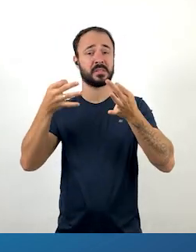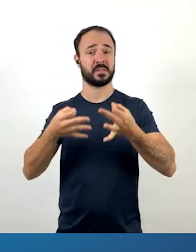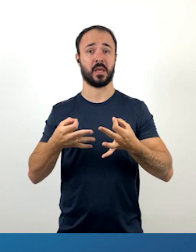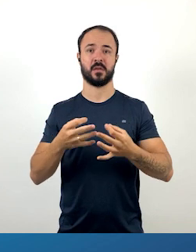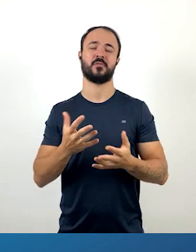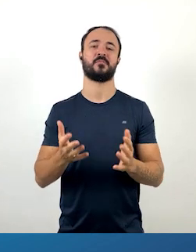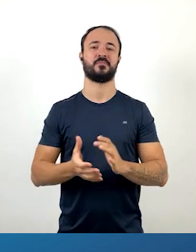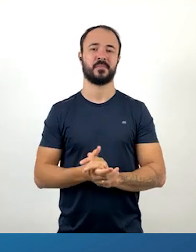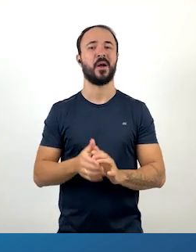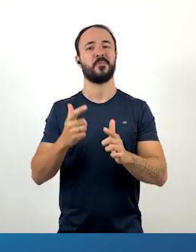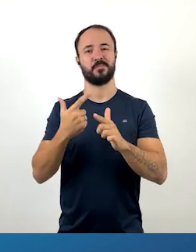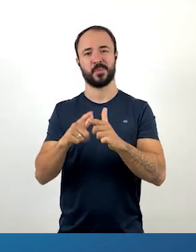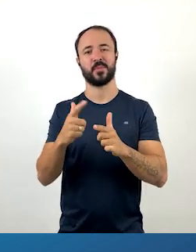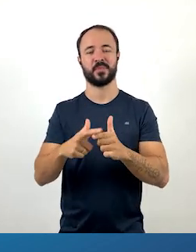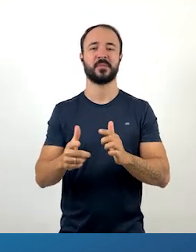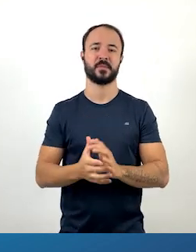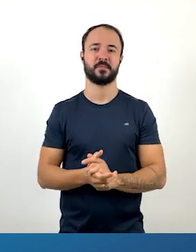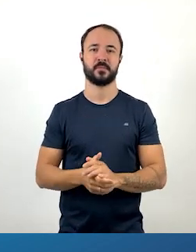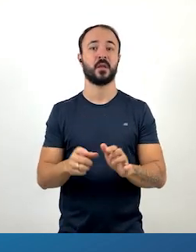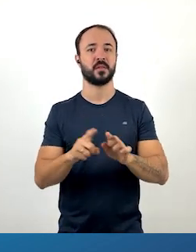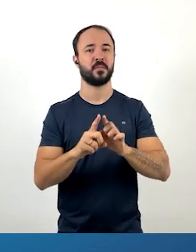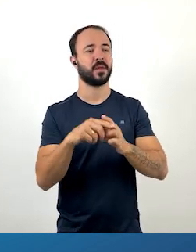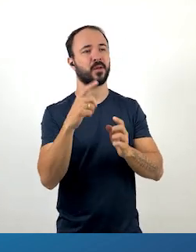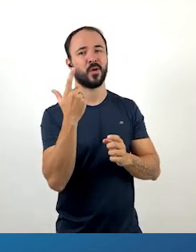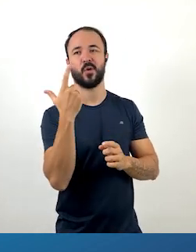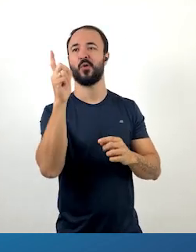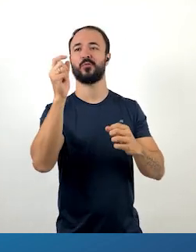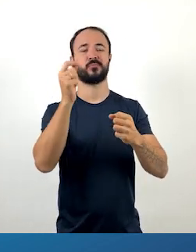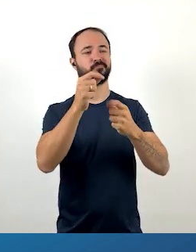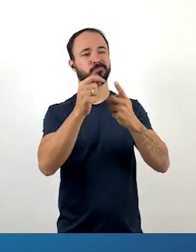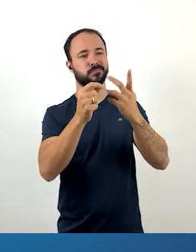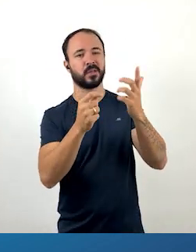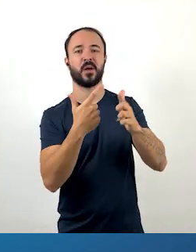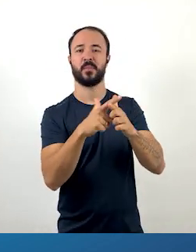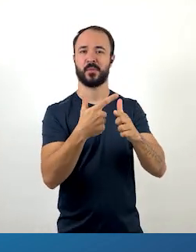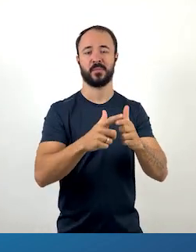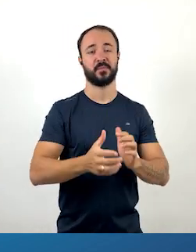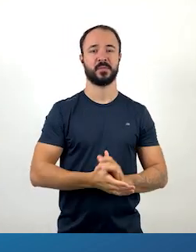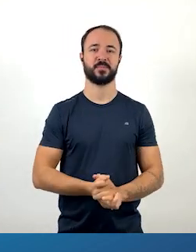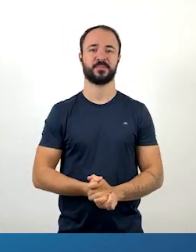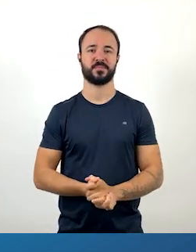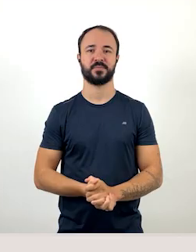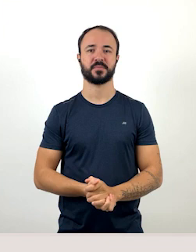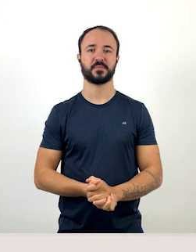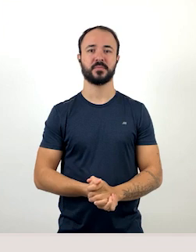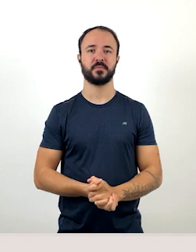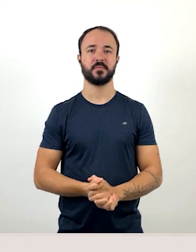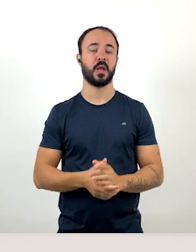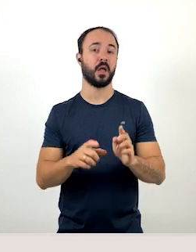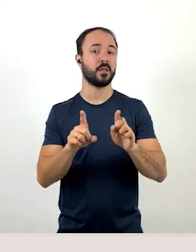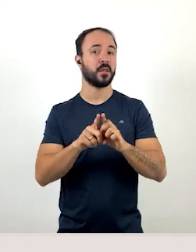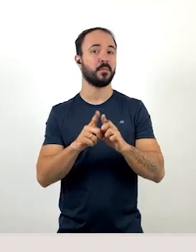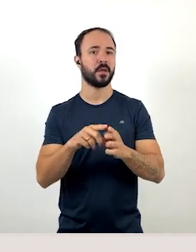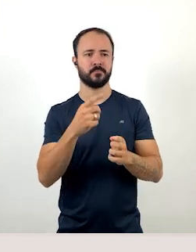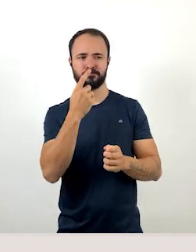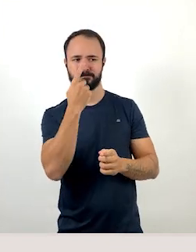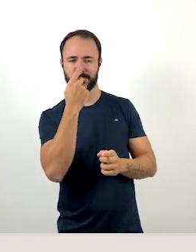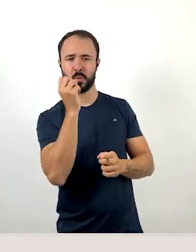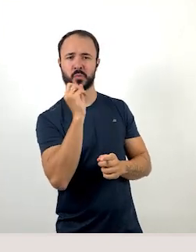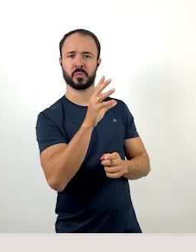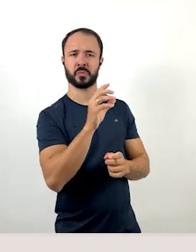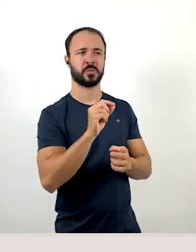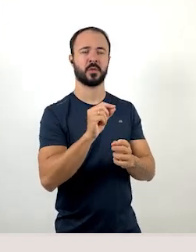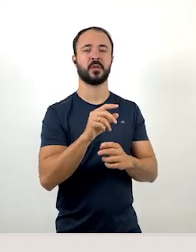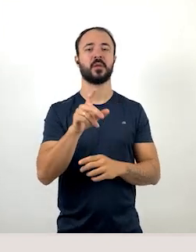entre outros problemas relacionados a essa falta de controle da luminosidade. E a poluição